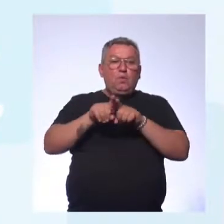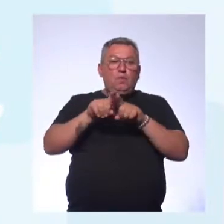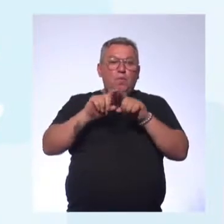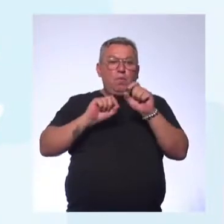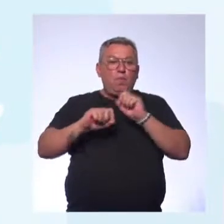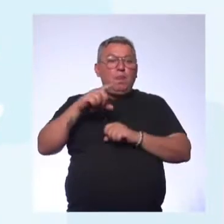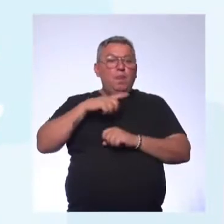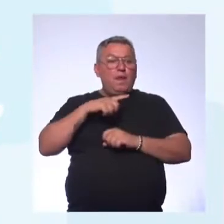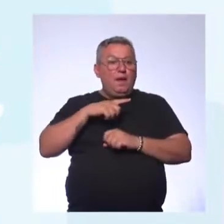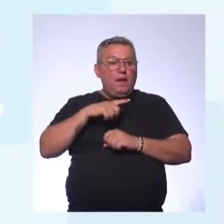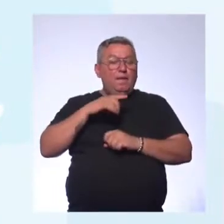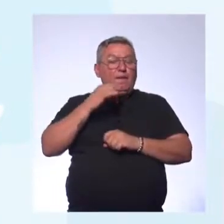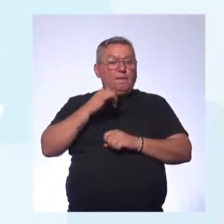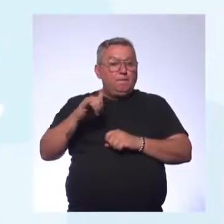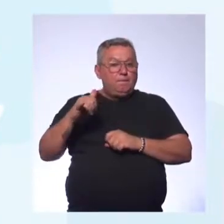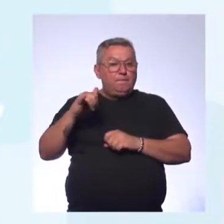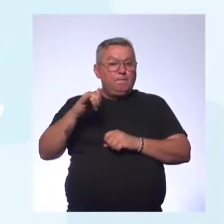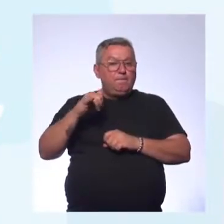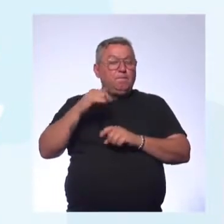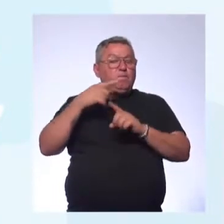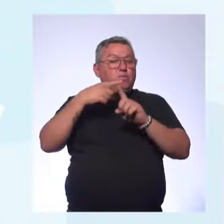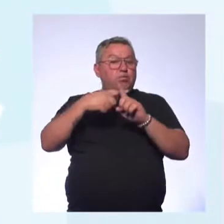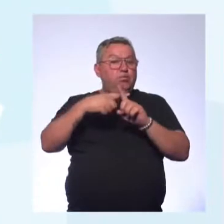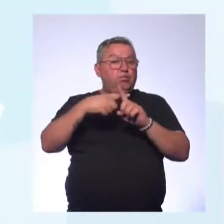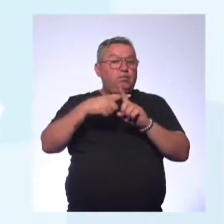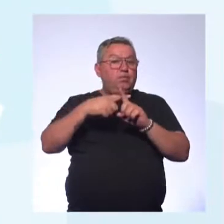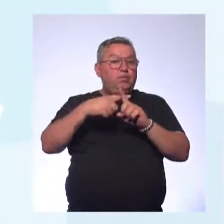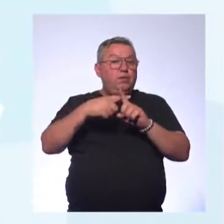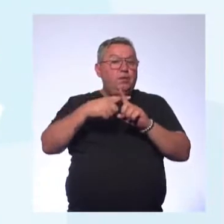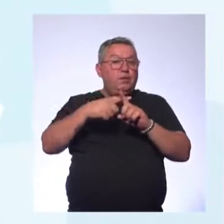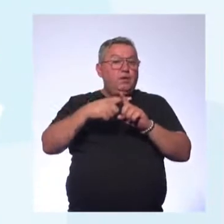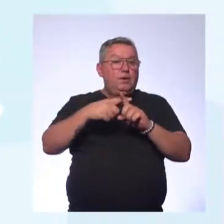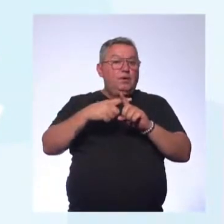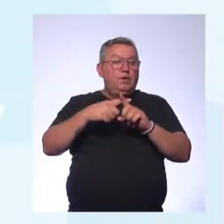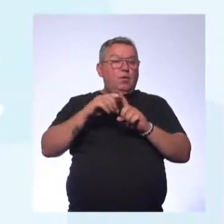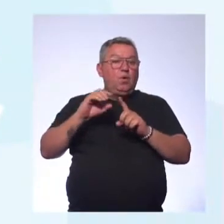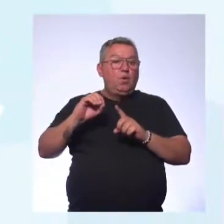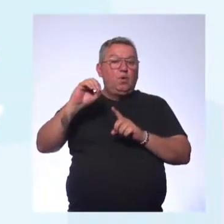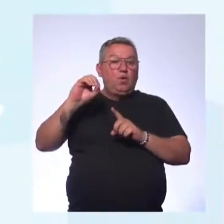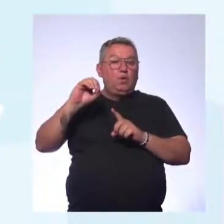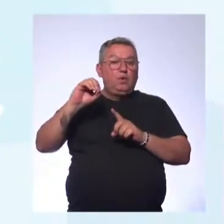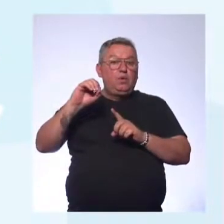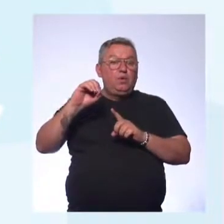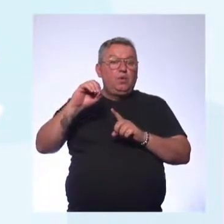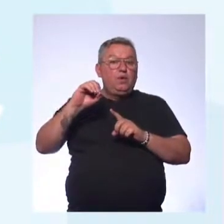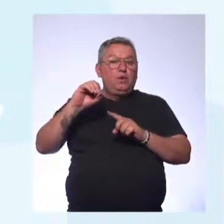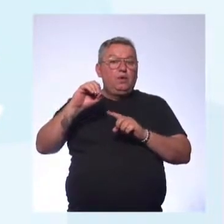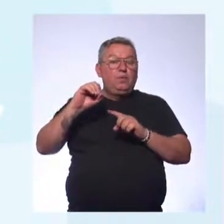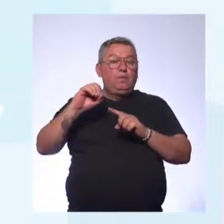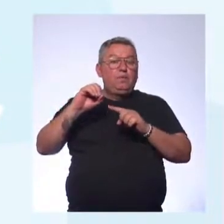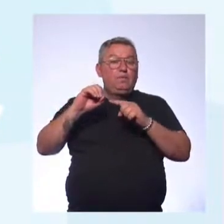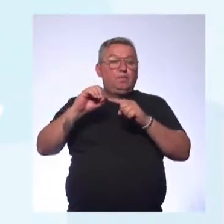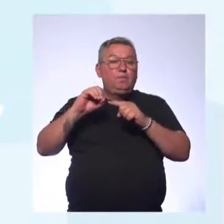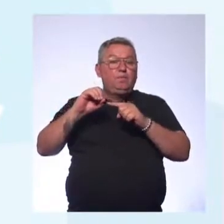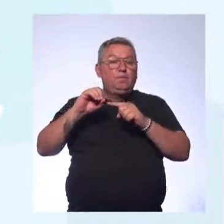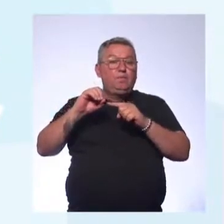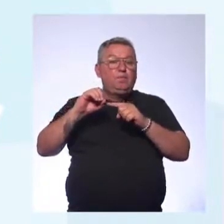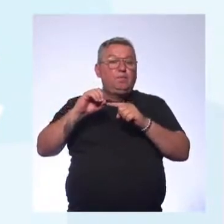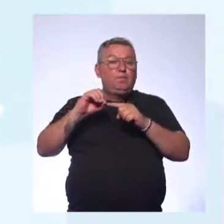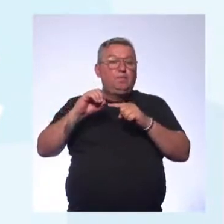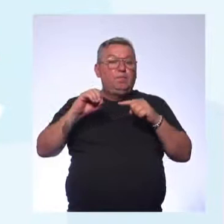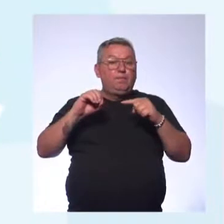ele possui carga elétrica positiva o oxigênio ele vai possuir carga